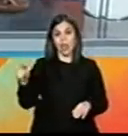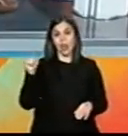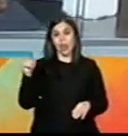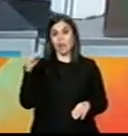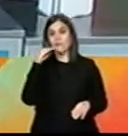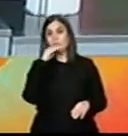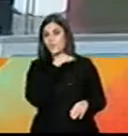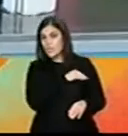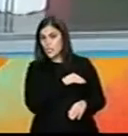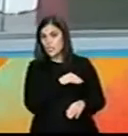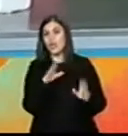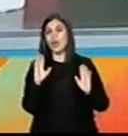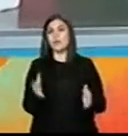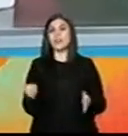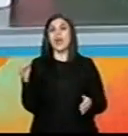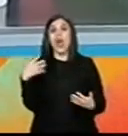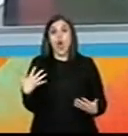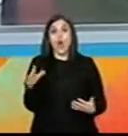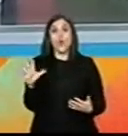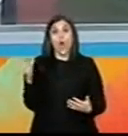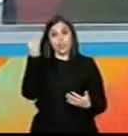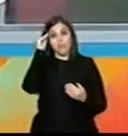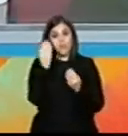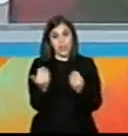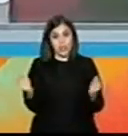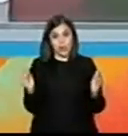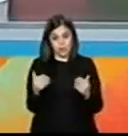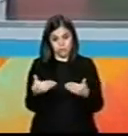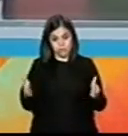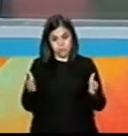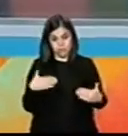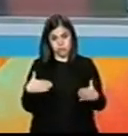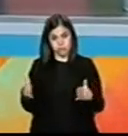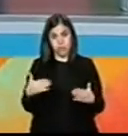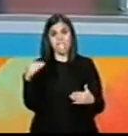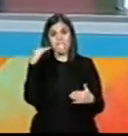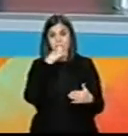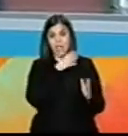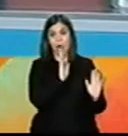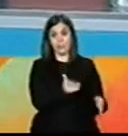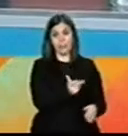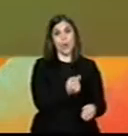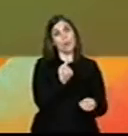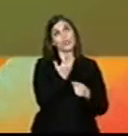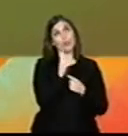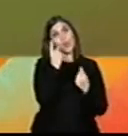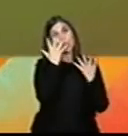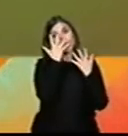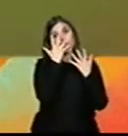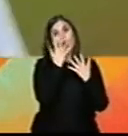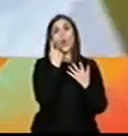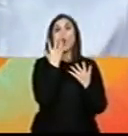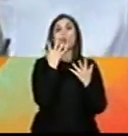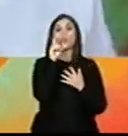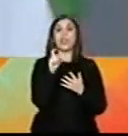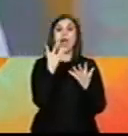temos simplesmente que a deixar arrefecer. Sim. Ok? Portanto, se frisarem isto até... O bom fazer no dia à noite, não é? E depois fica para o dia